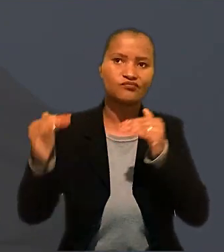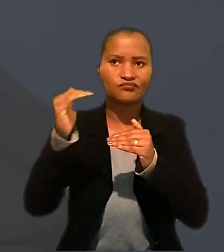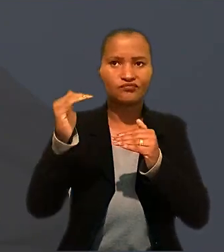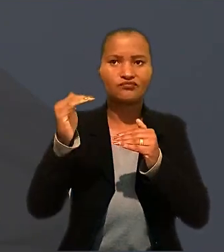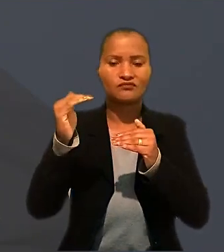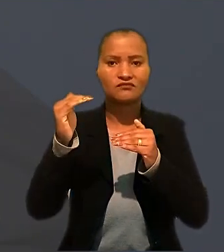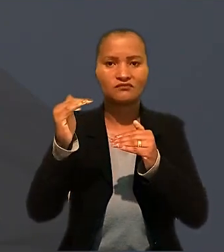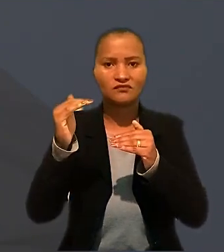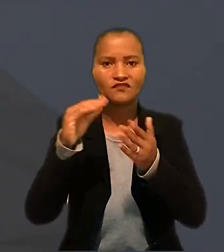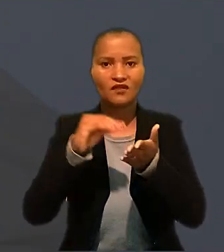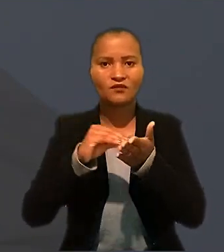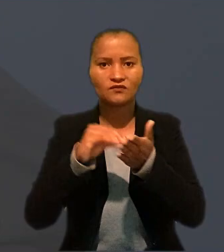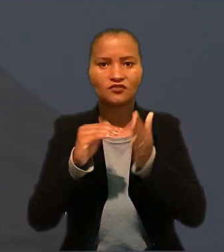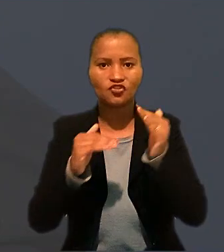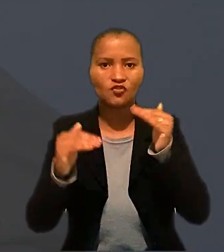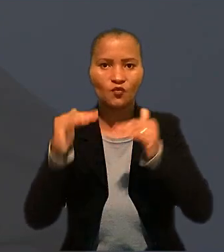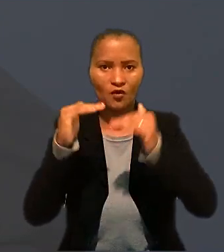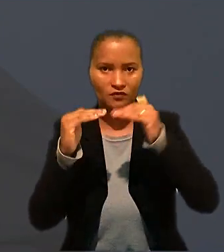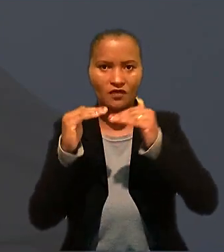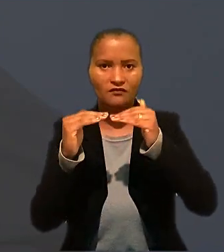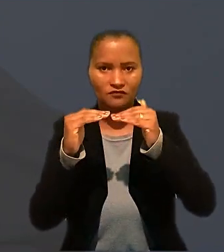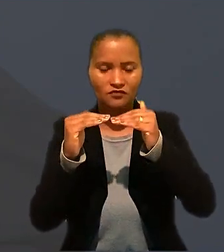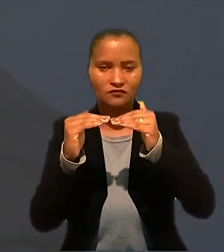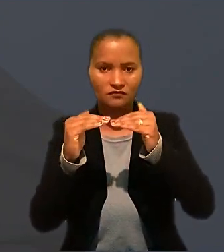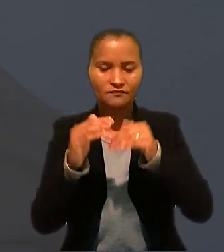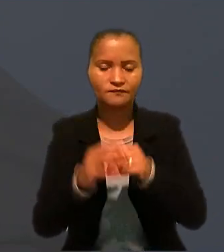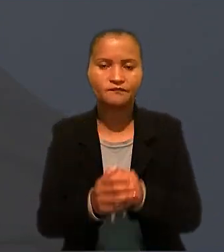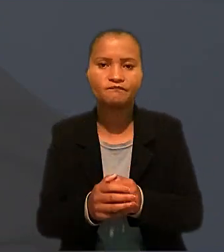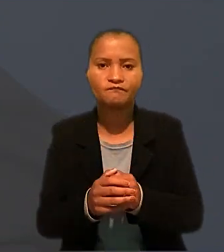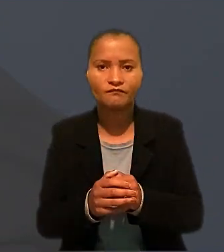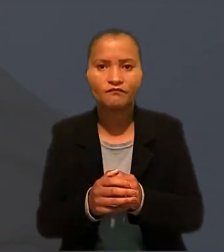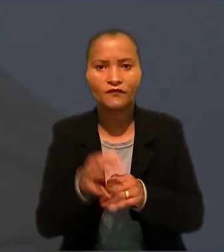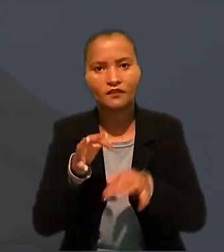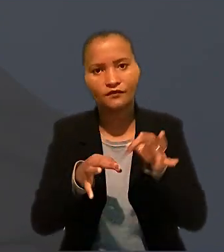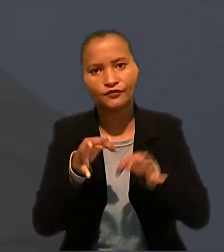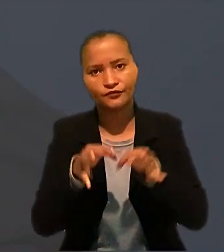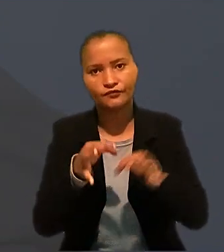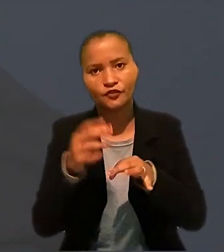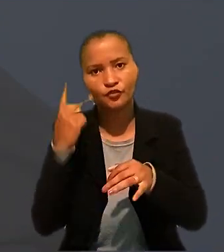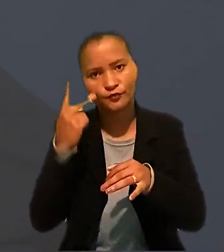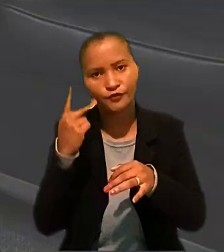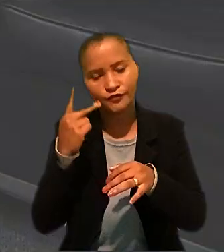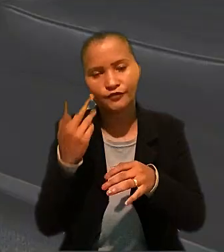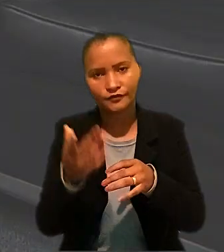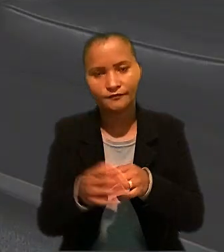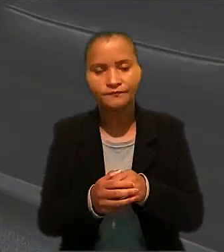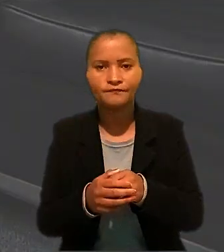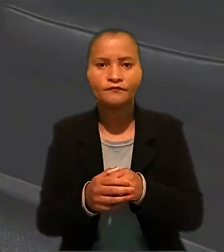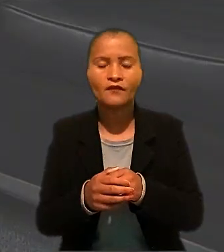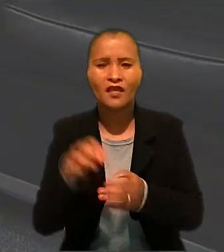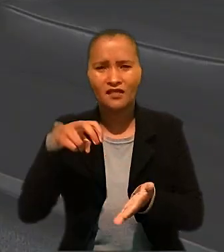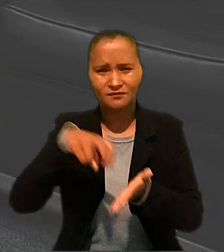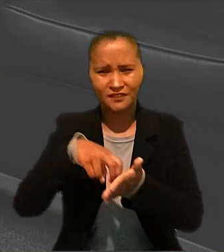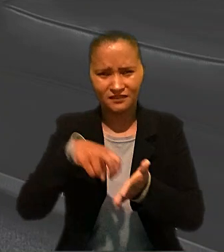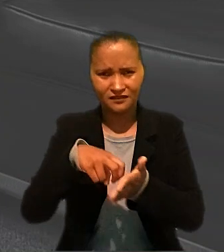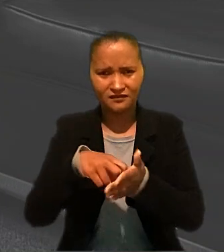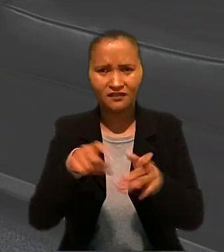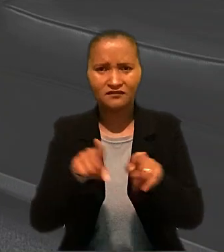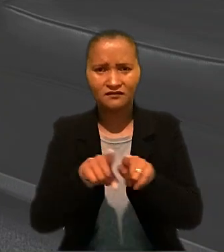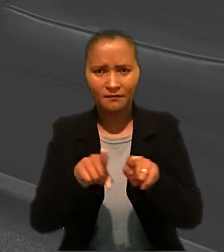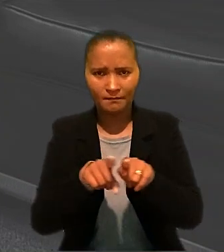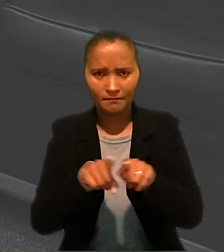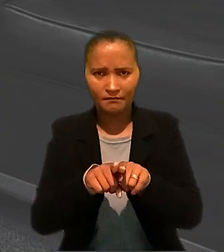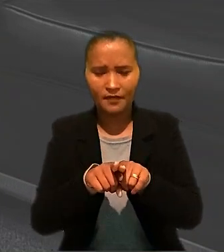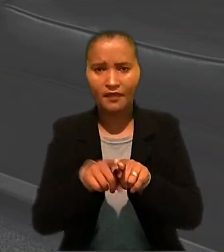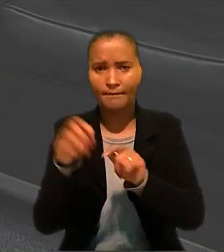desigualdades que têm fundamento em questões de ordem econômica e social do nosso país, e política e jurídica. Ministro, as penalidades também são